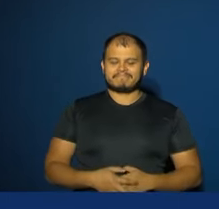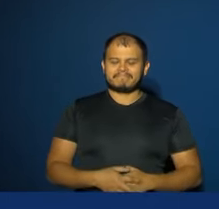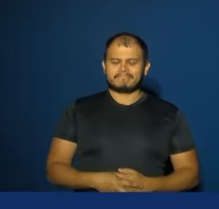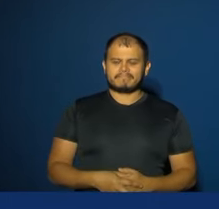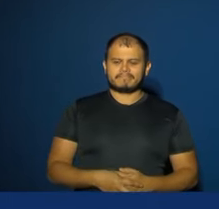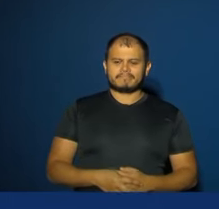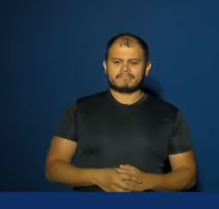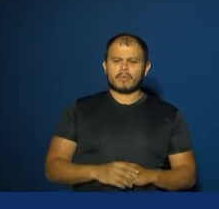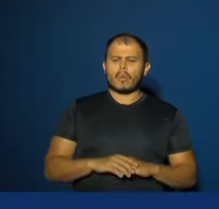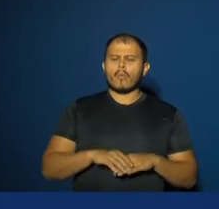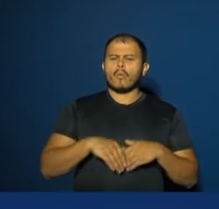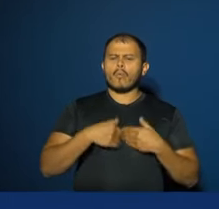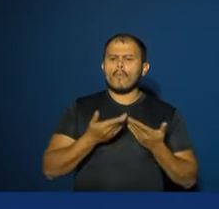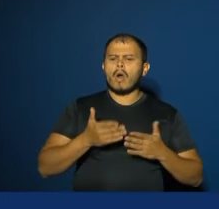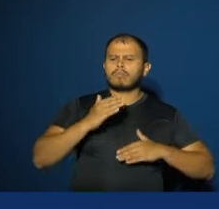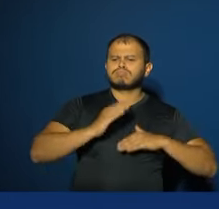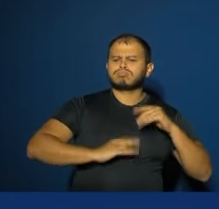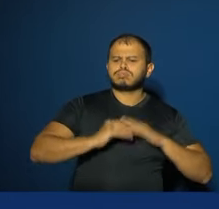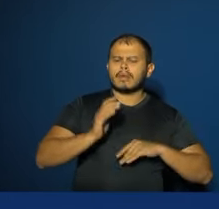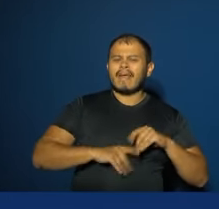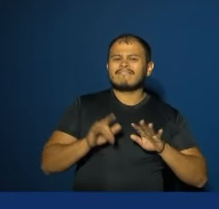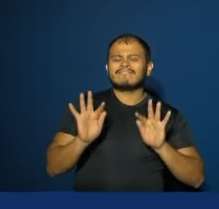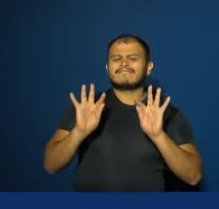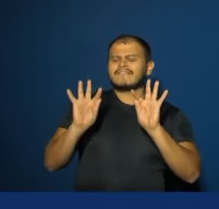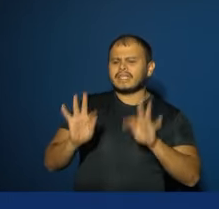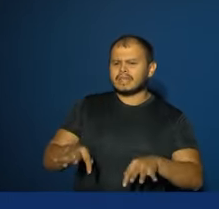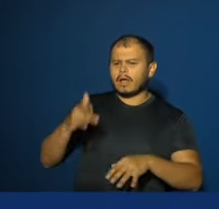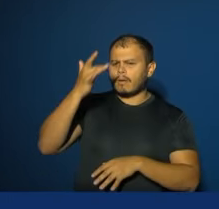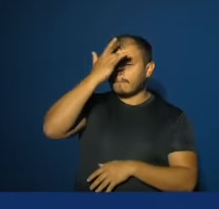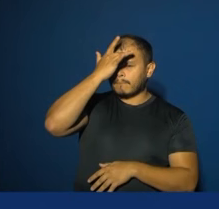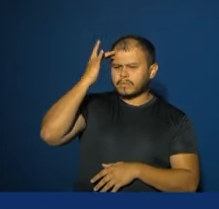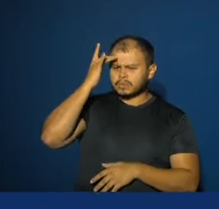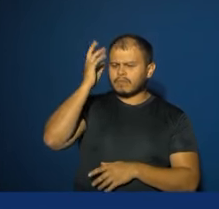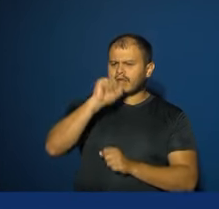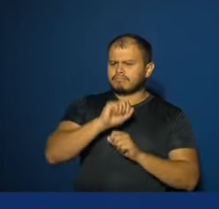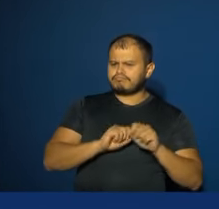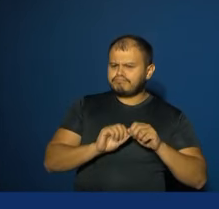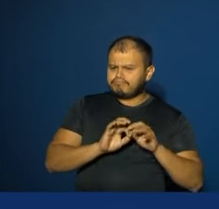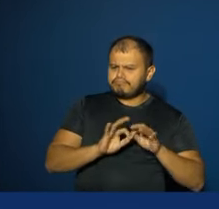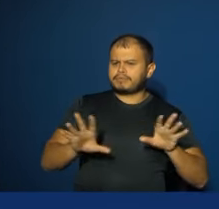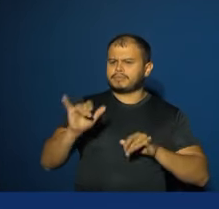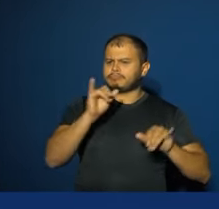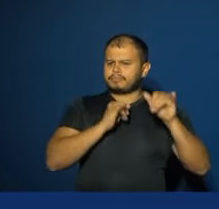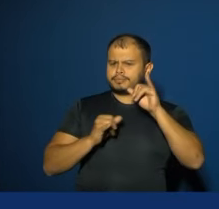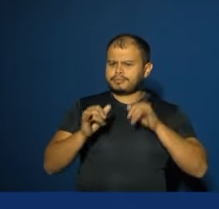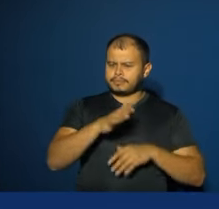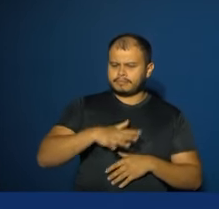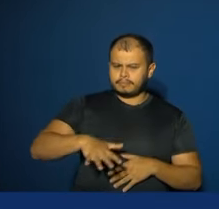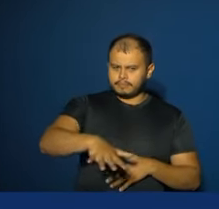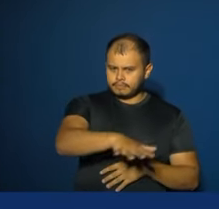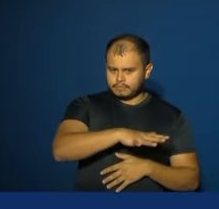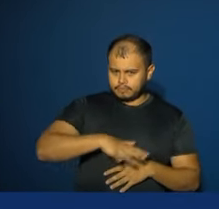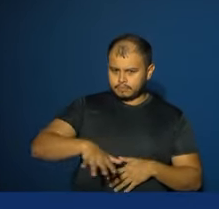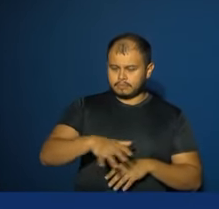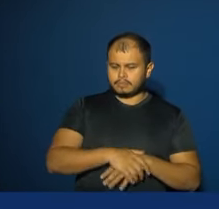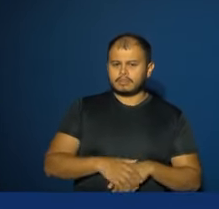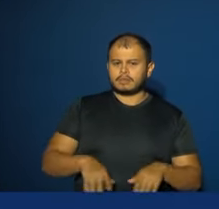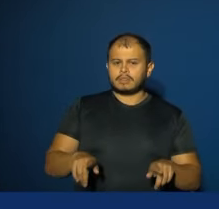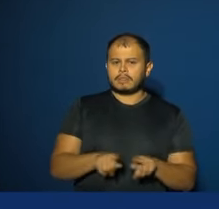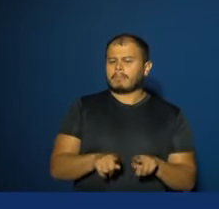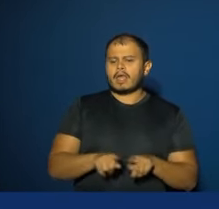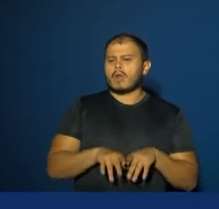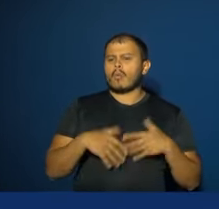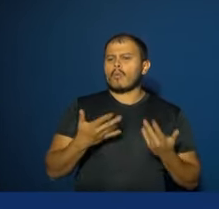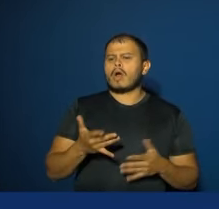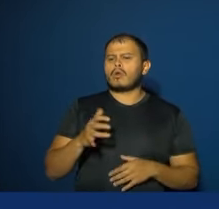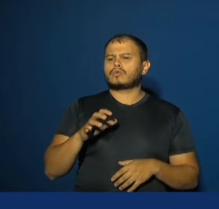qual é a função, o papel do consumidor final no contexto da liberalização do setor de energia? E de que, qual maneira